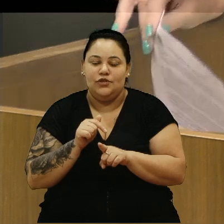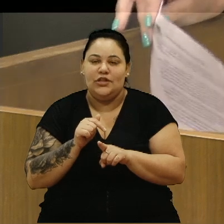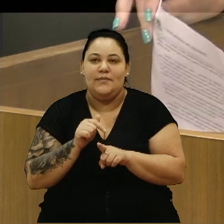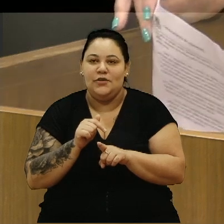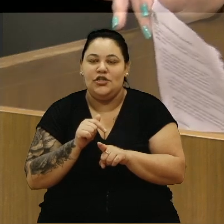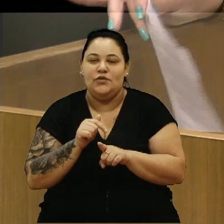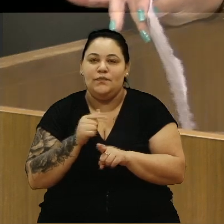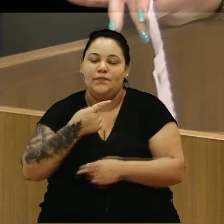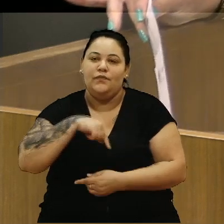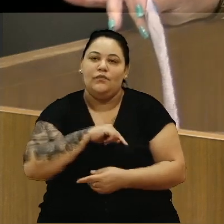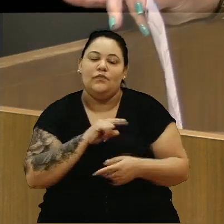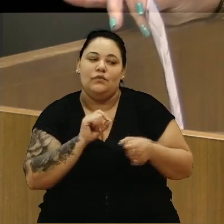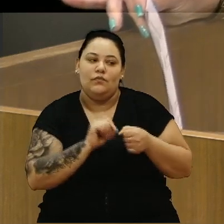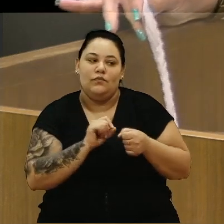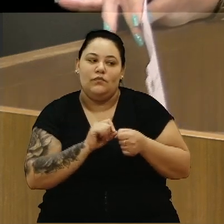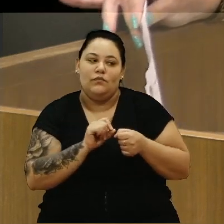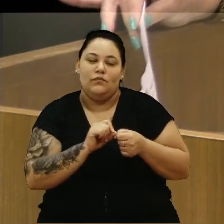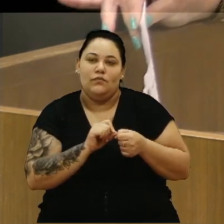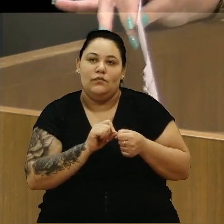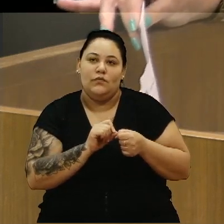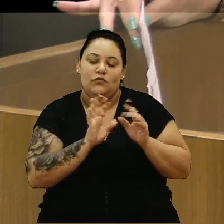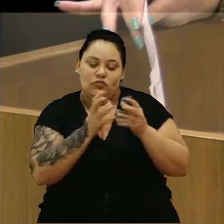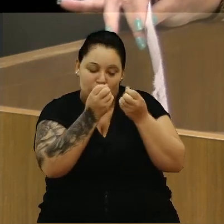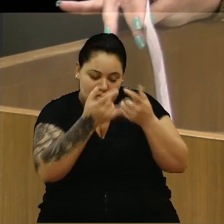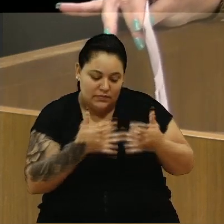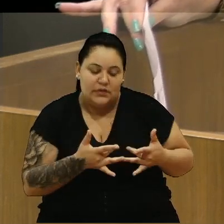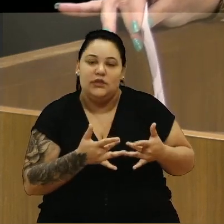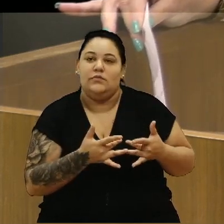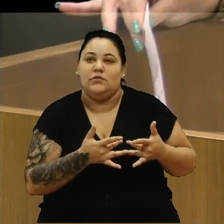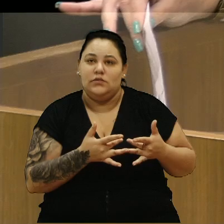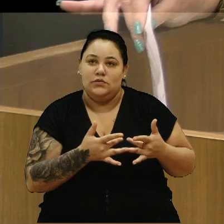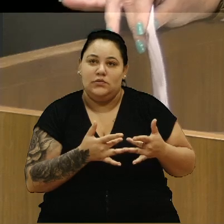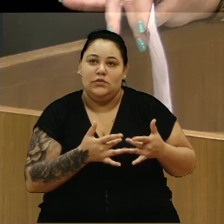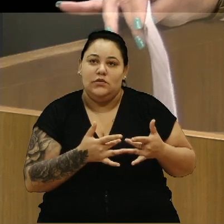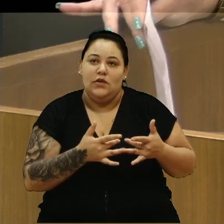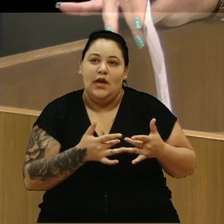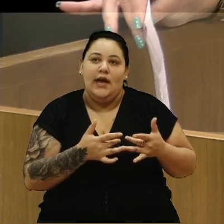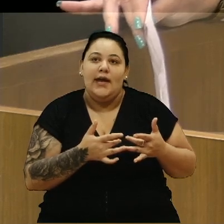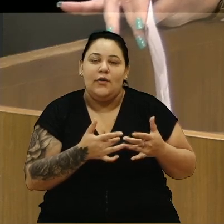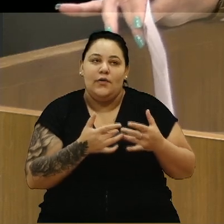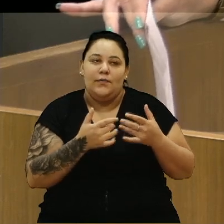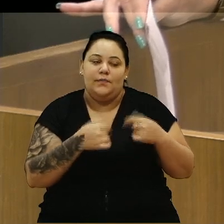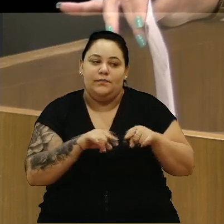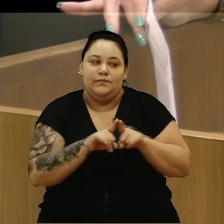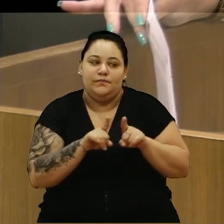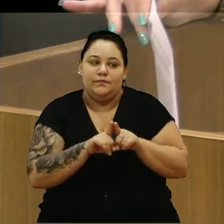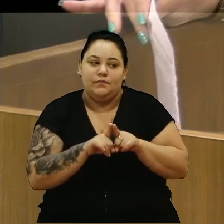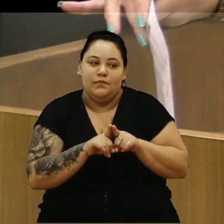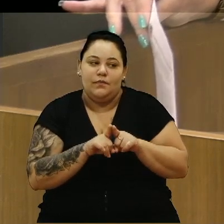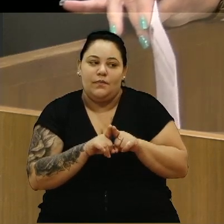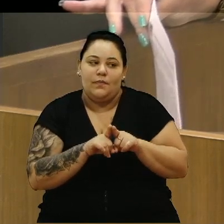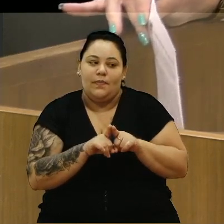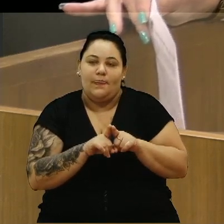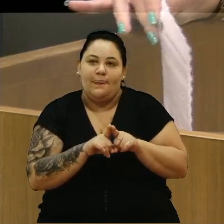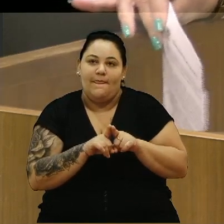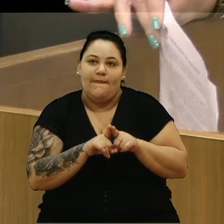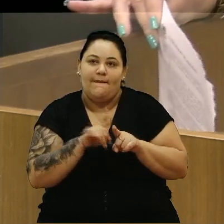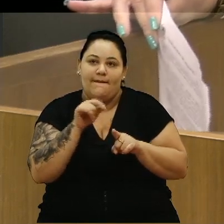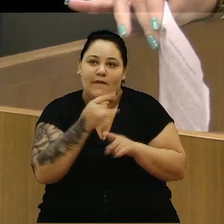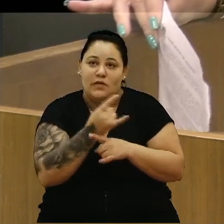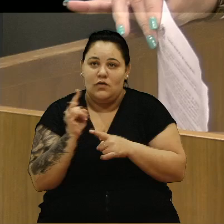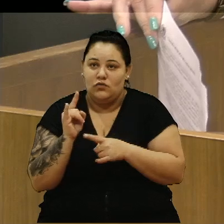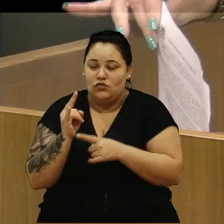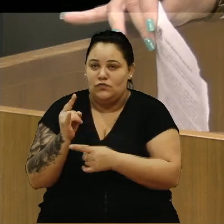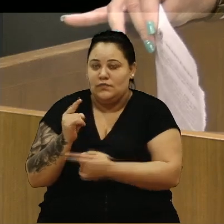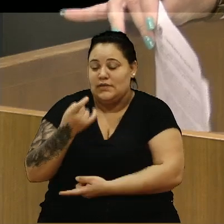nós fizemos ainda final de janeiro. Nós teremos outra reunião amanhã, são sempre na última sexta-feira